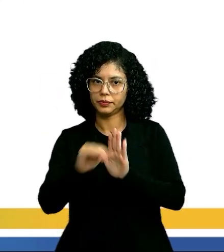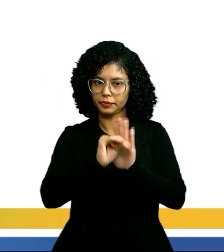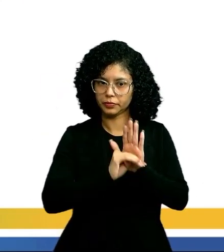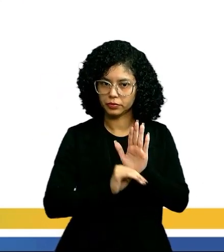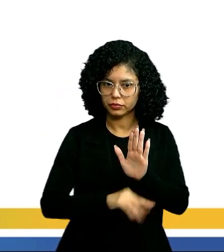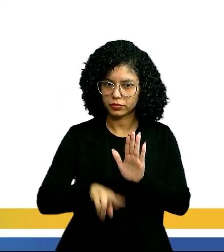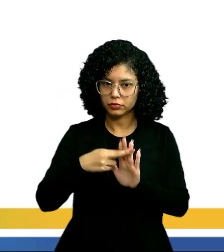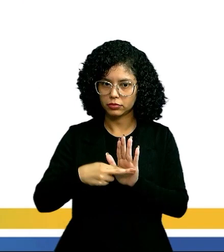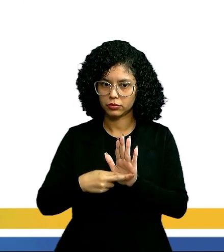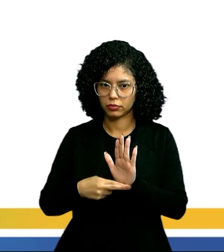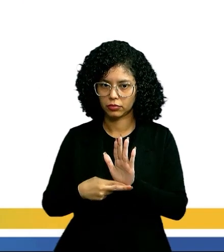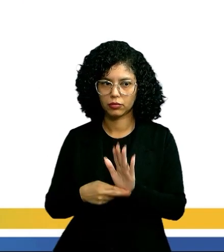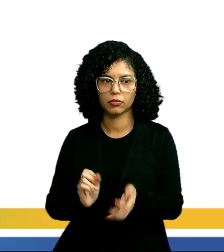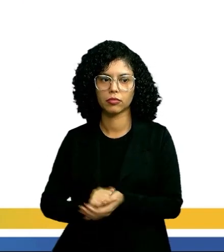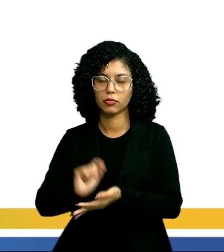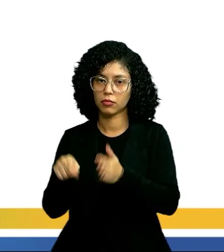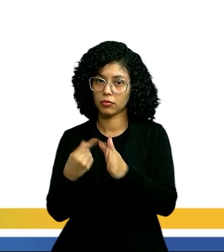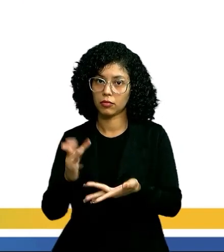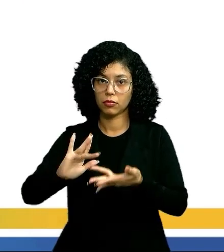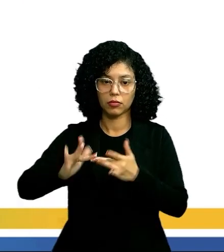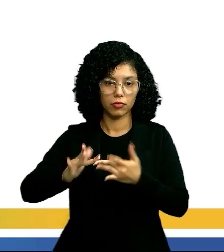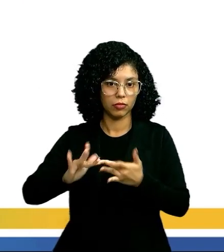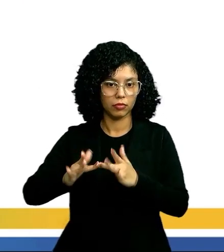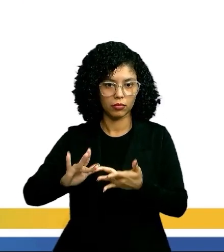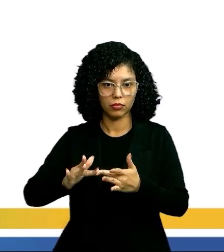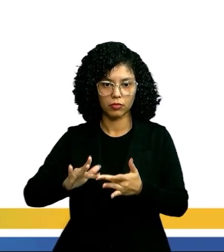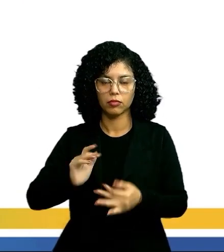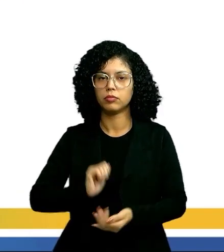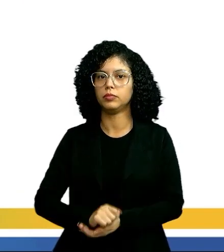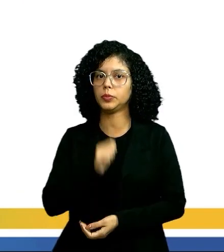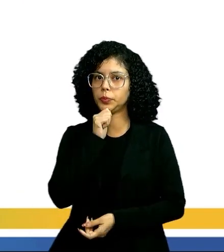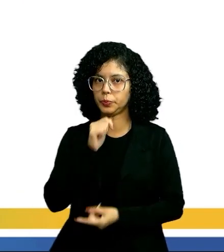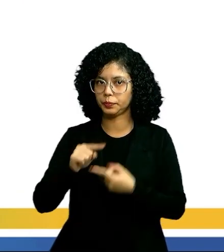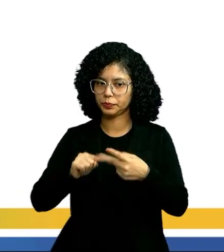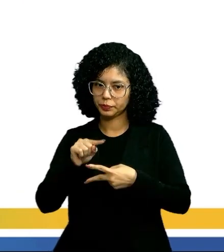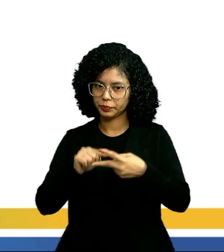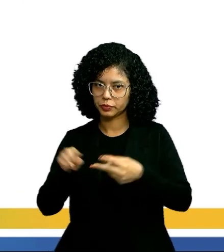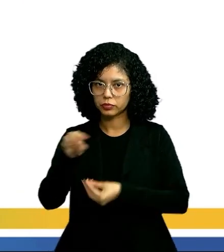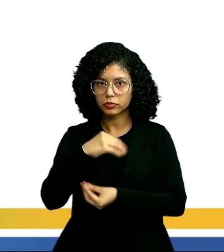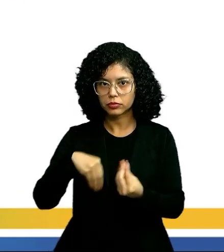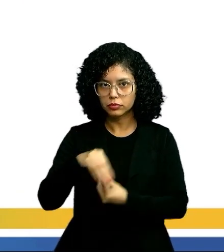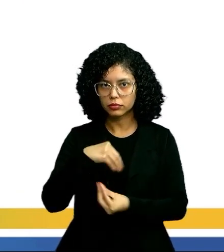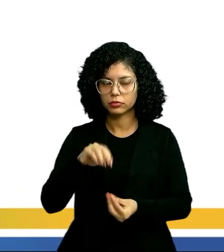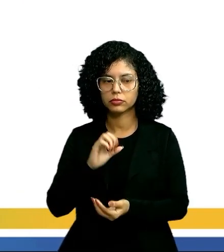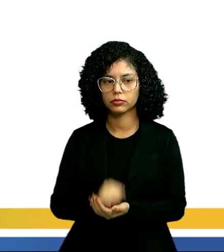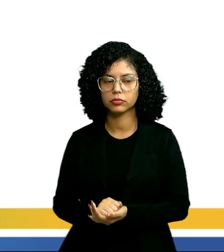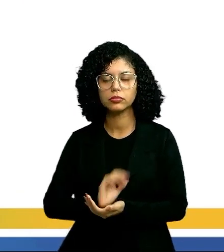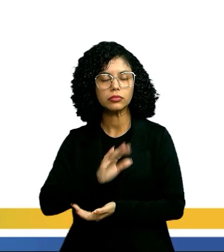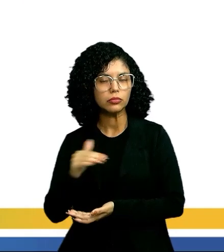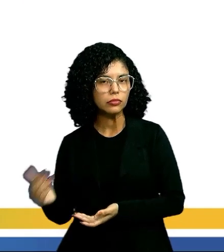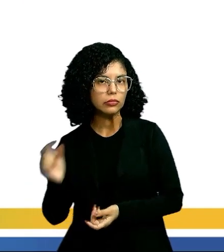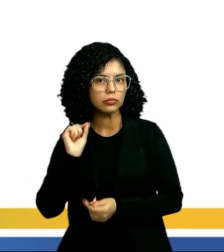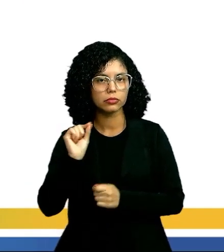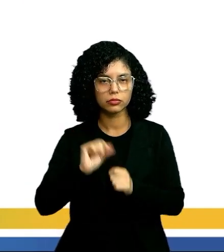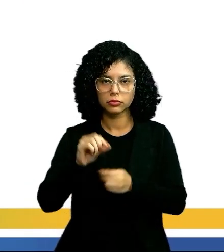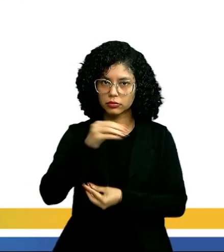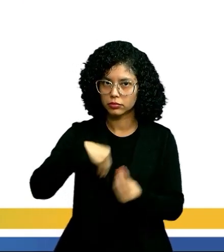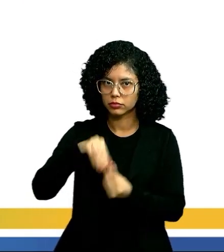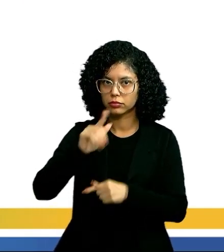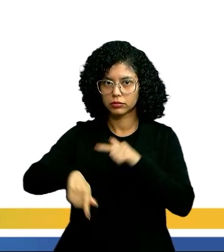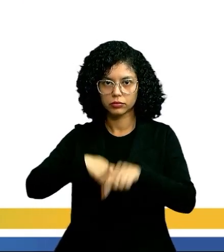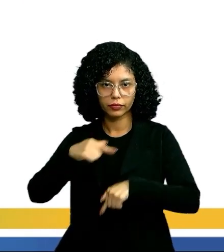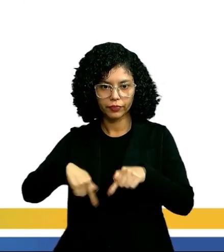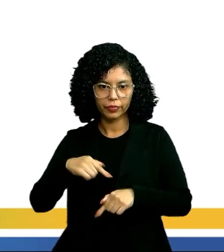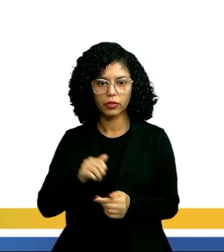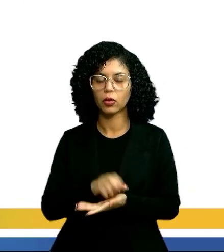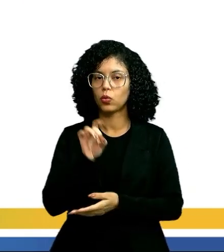esses? Primeiramente, é preciso que exista um contato entre os reagentes. Quando você vai fazer uma reação